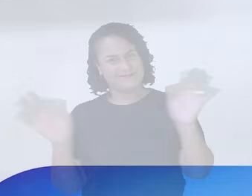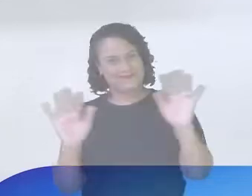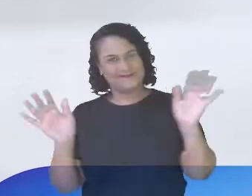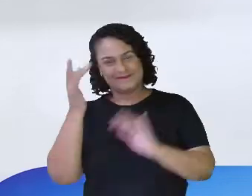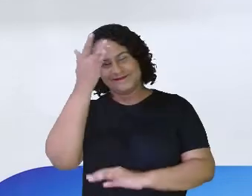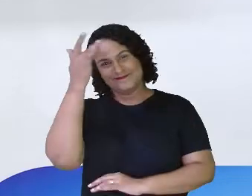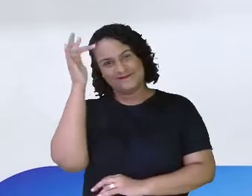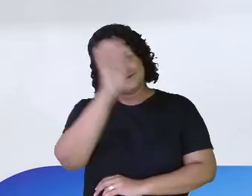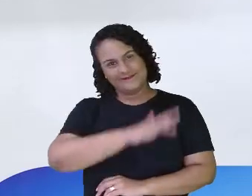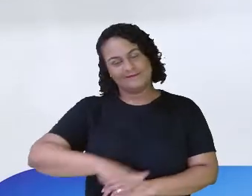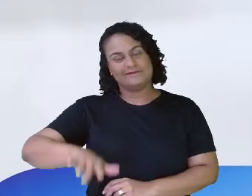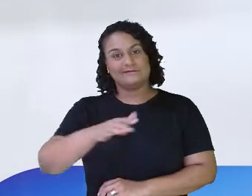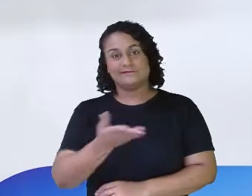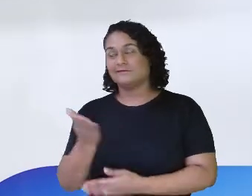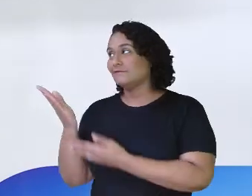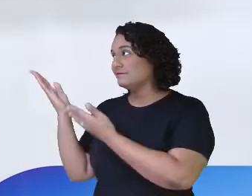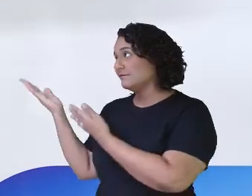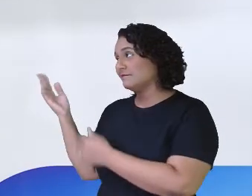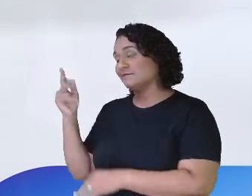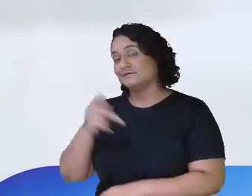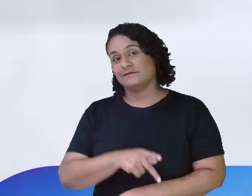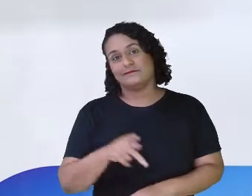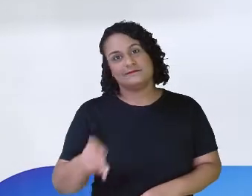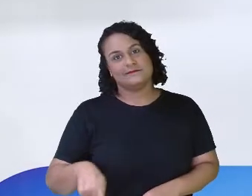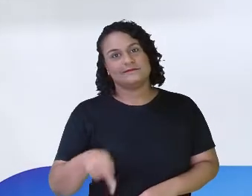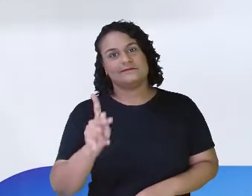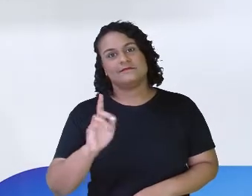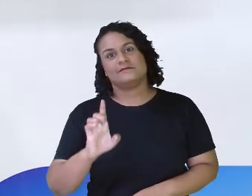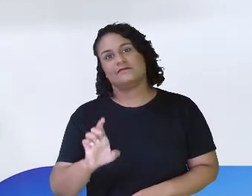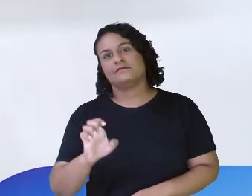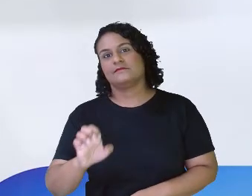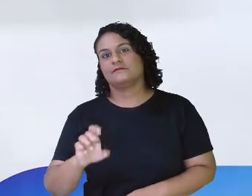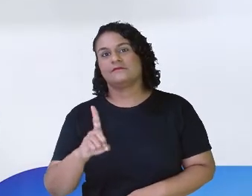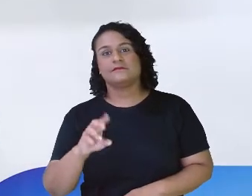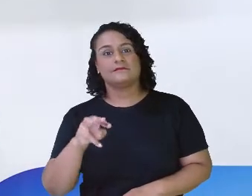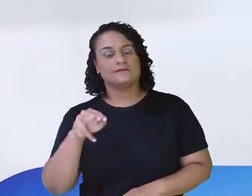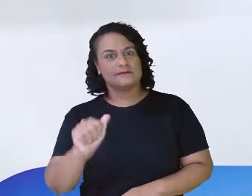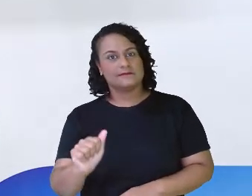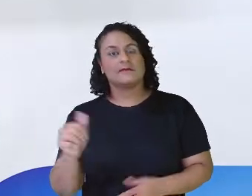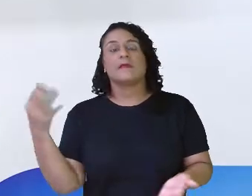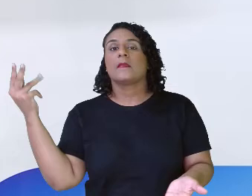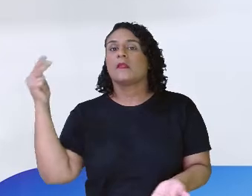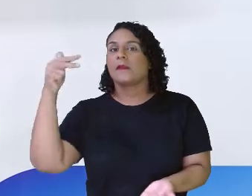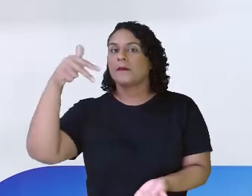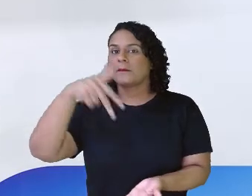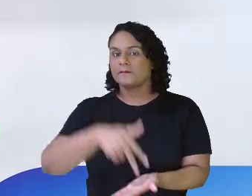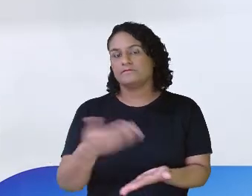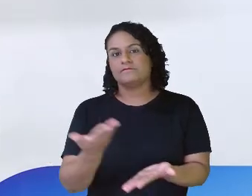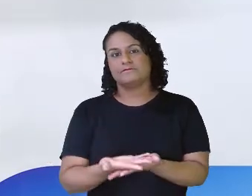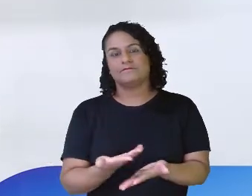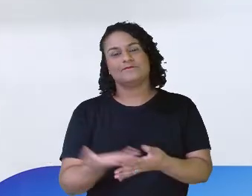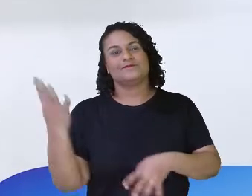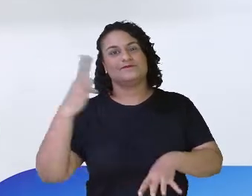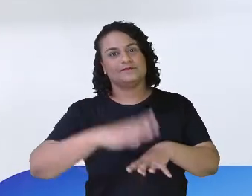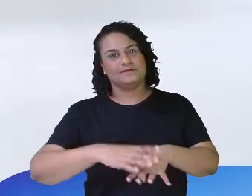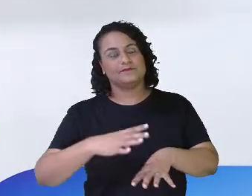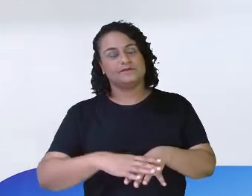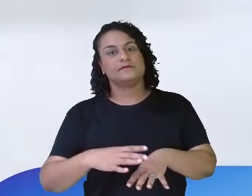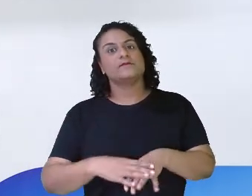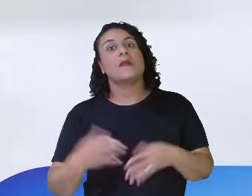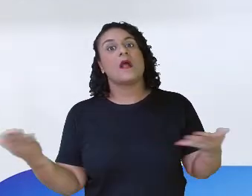Olá pessoal, eu sou a professora Kedma Santos e estou aqui para mais uma aula de matemática, dessa